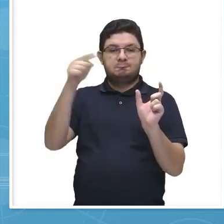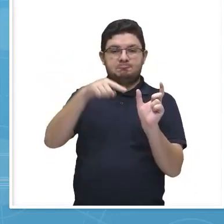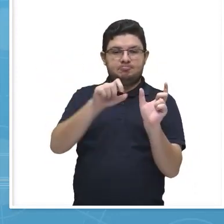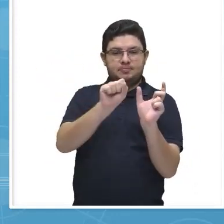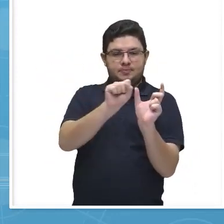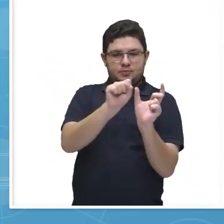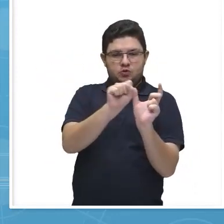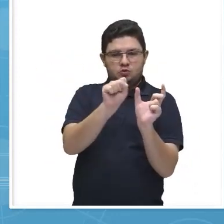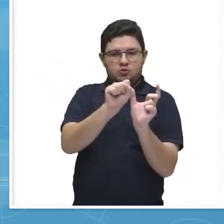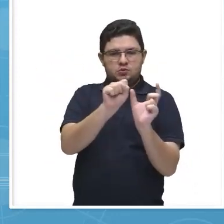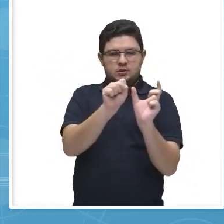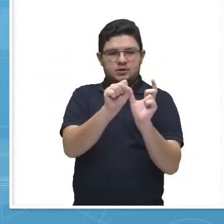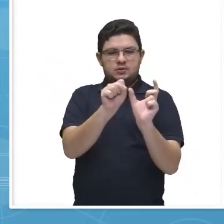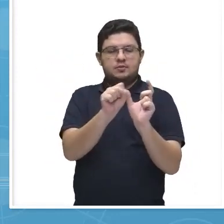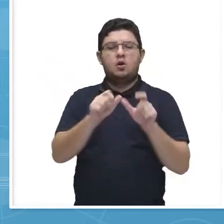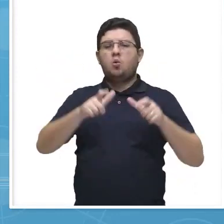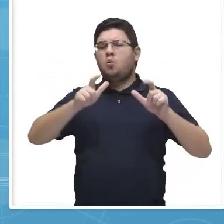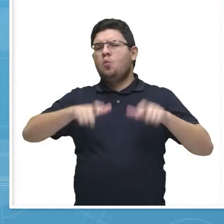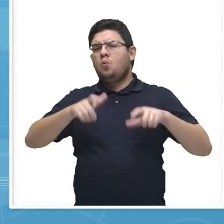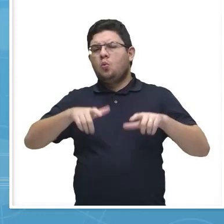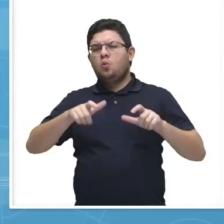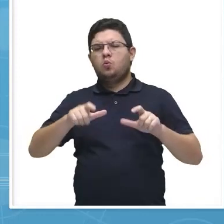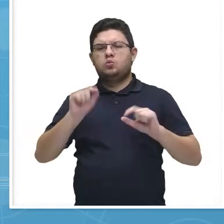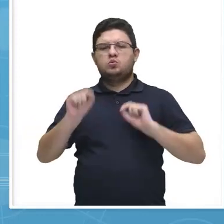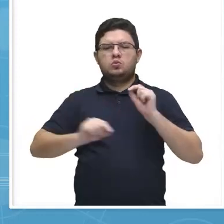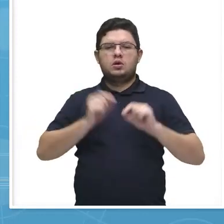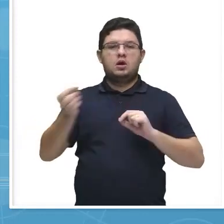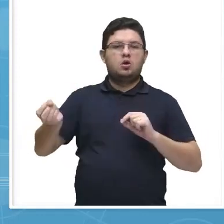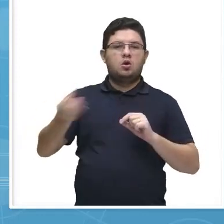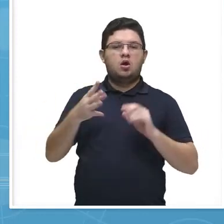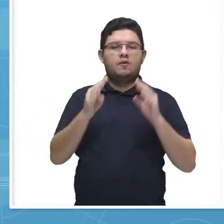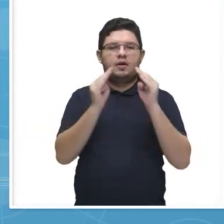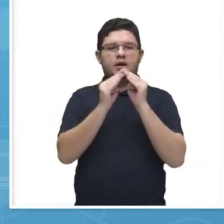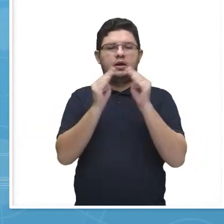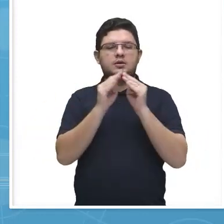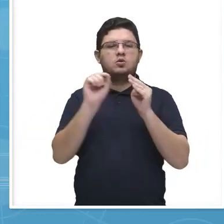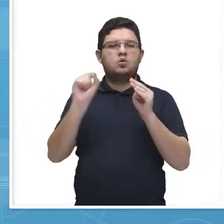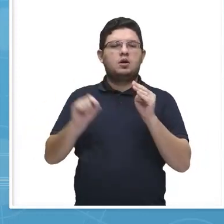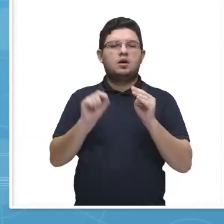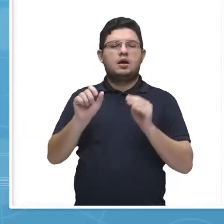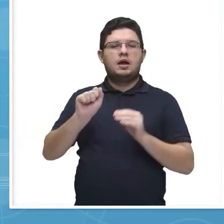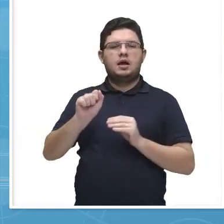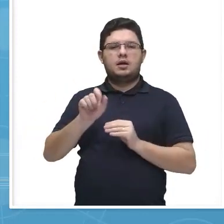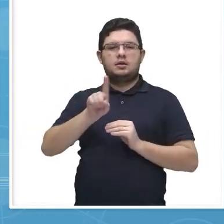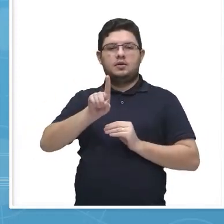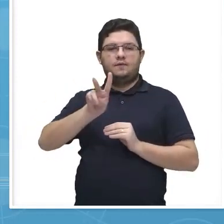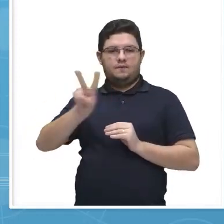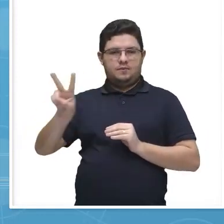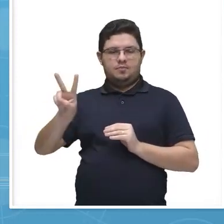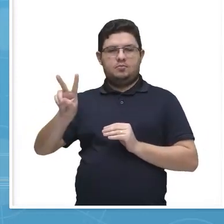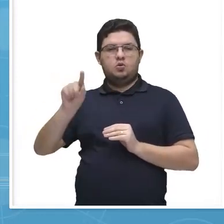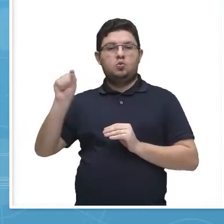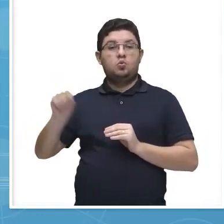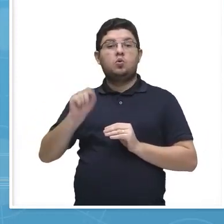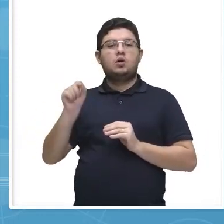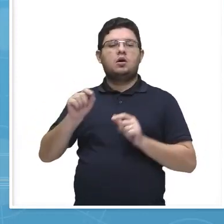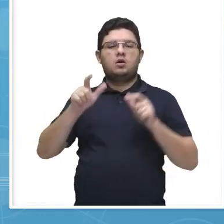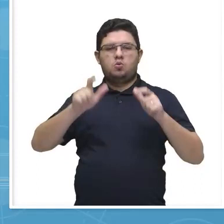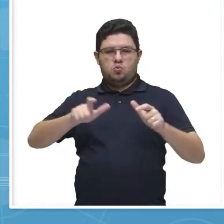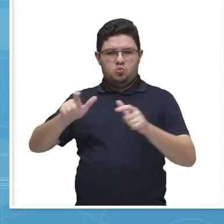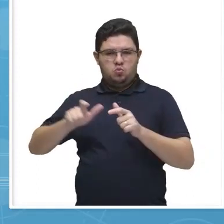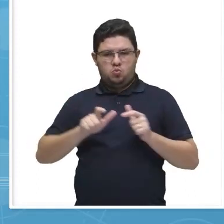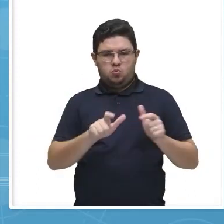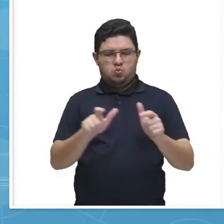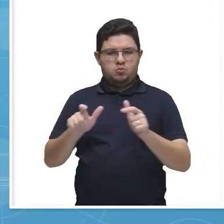felizes? Na nova casa. Isso aqui é um ADV, né? De lugar. Certo? Um adjunto adverbial de lugar.